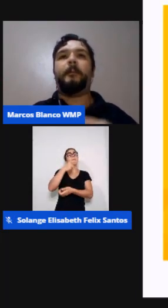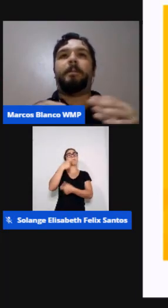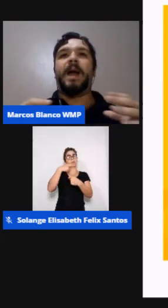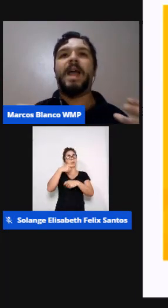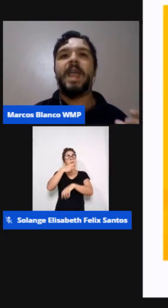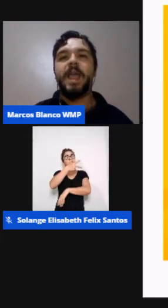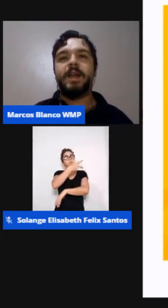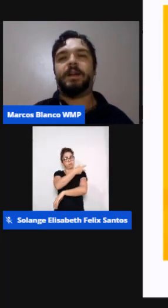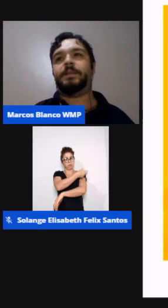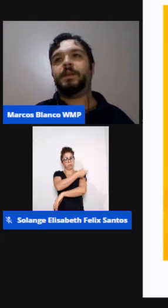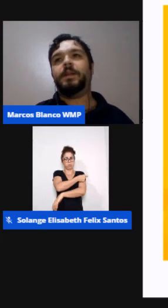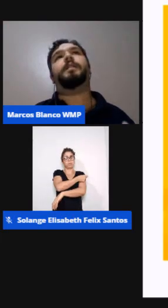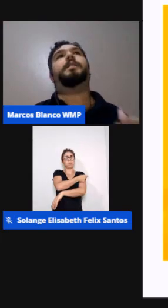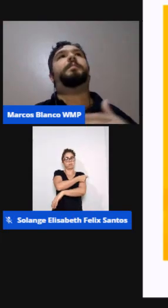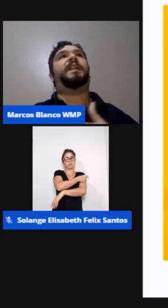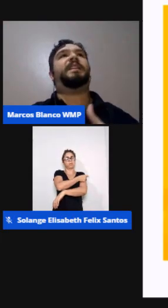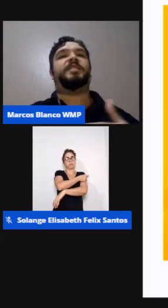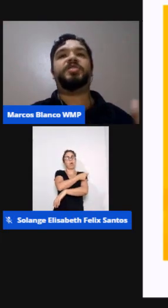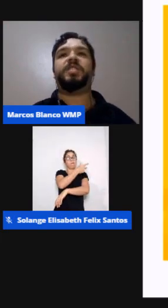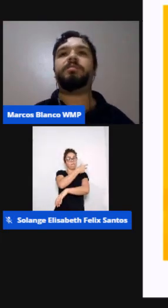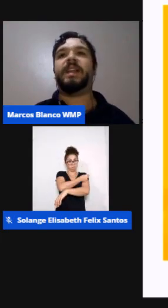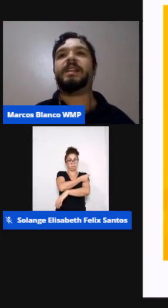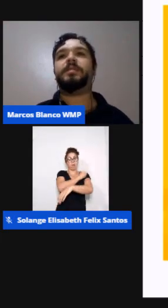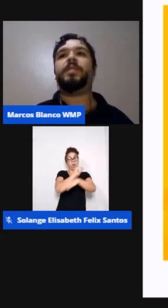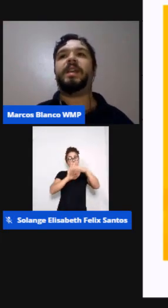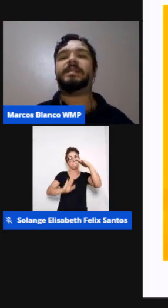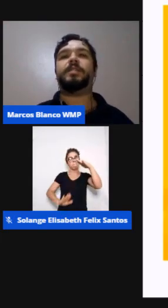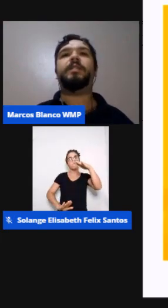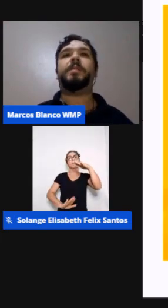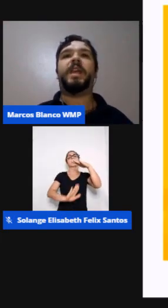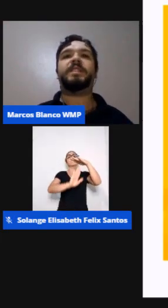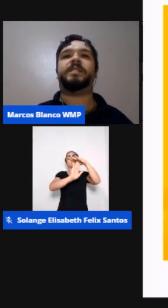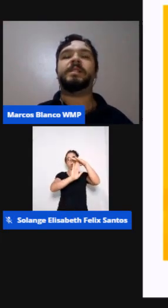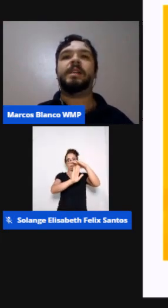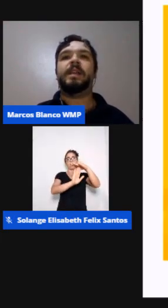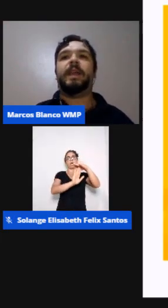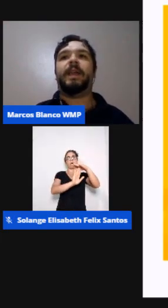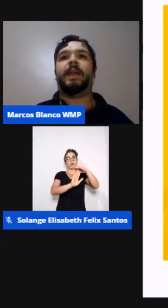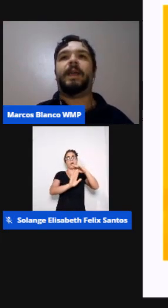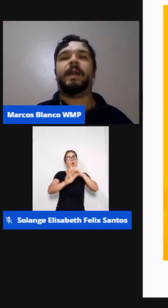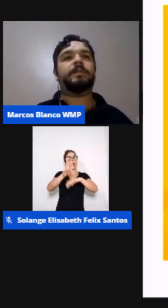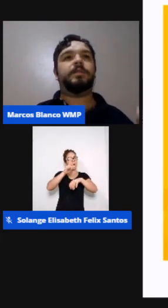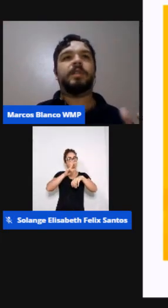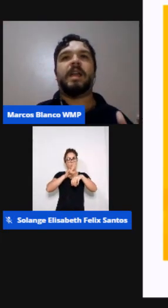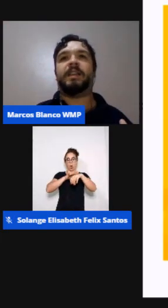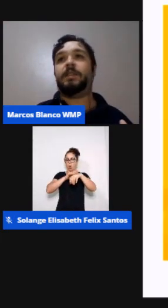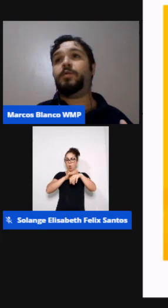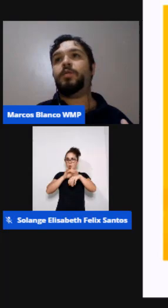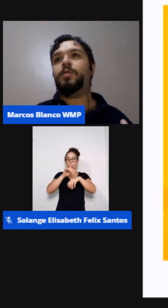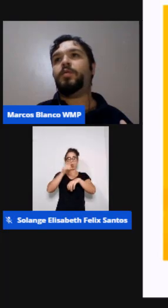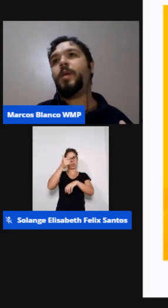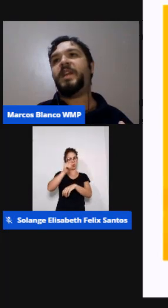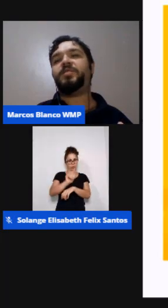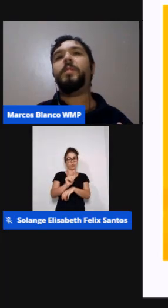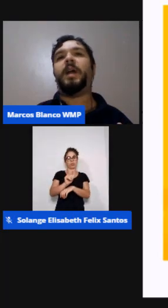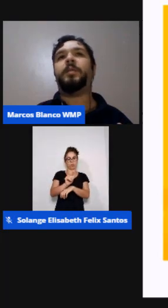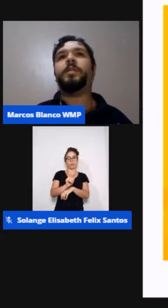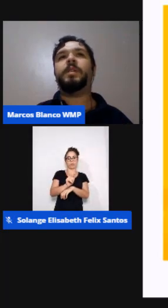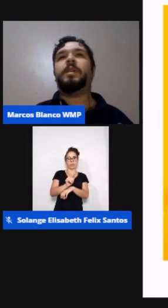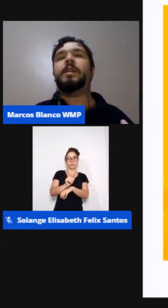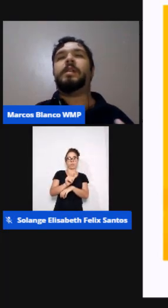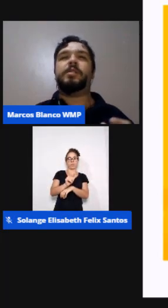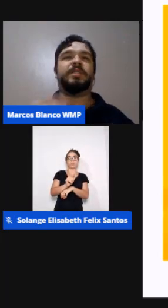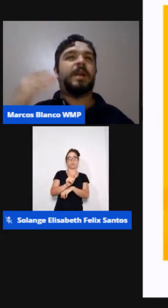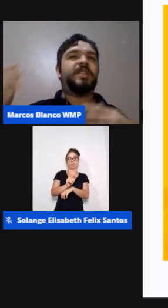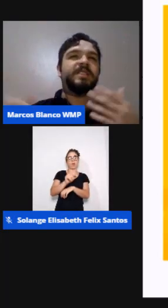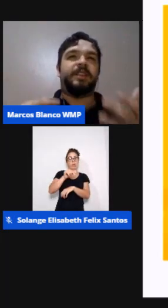torna uma barreira para que a gente não tenha essa doença novamente aqui no ambiente